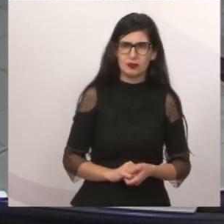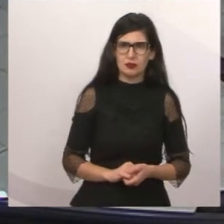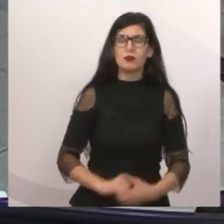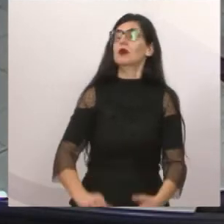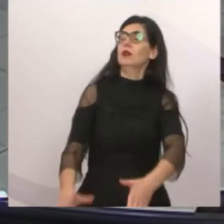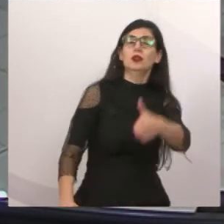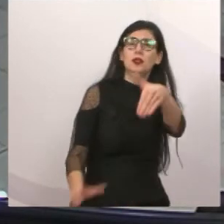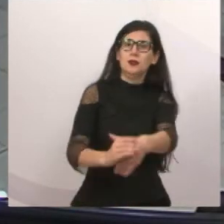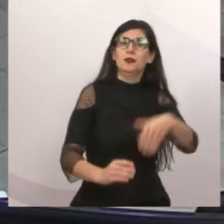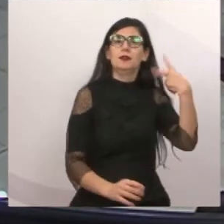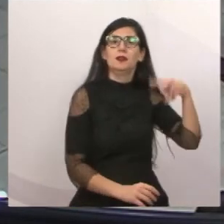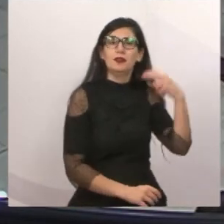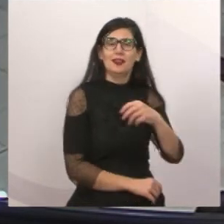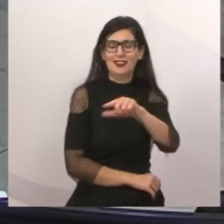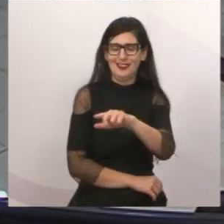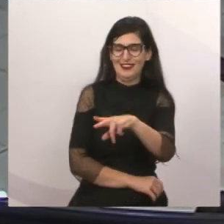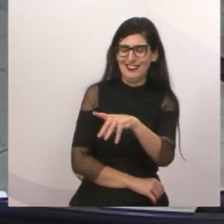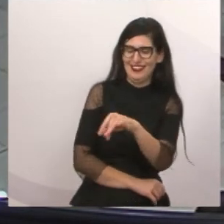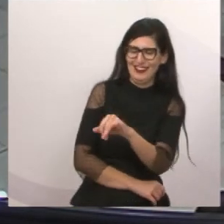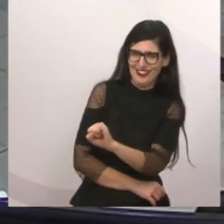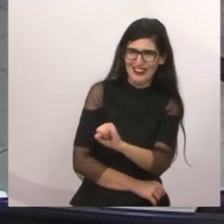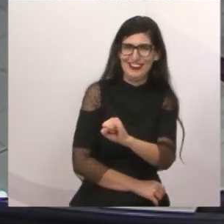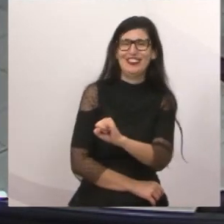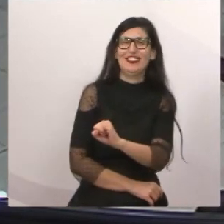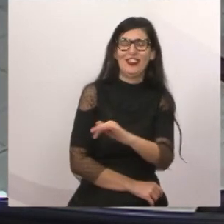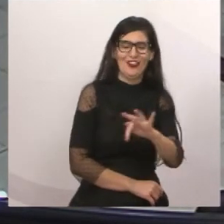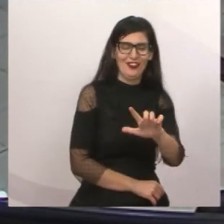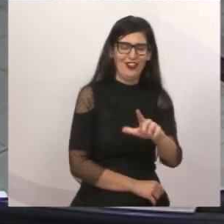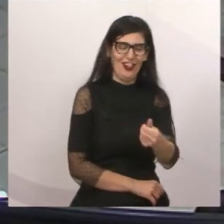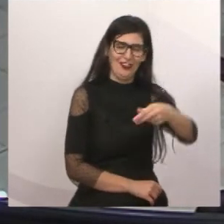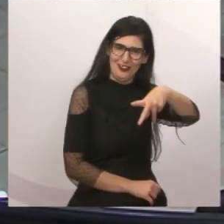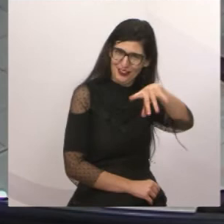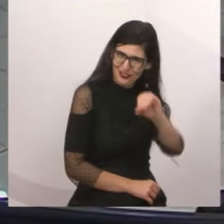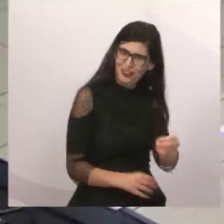Como vota o vereador Luiz Flávio? Favorável.